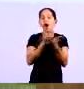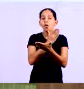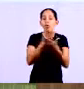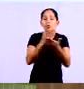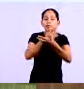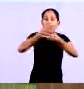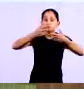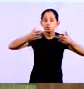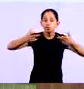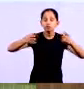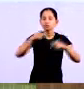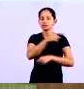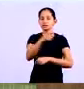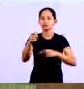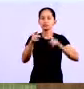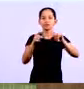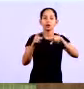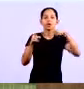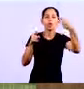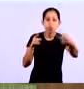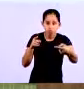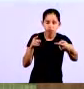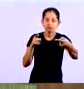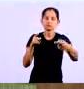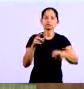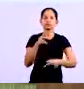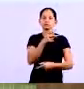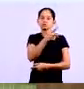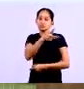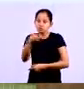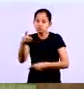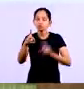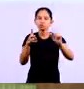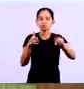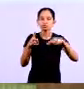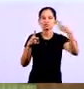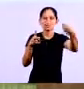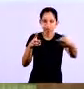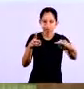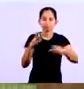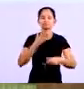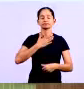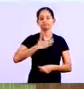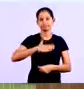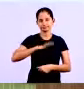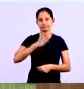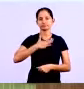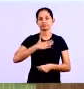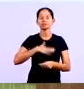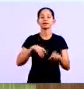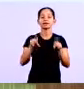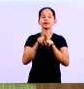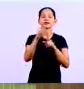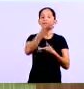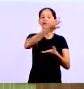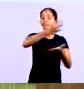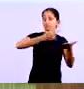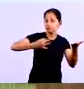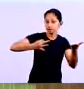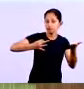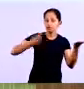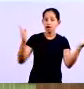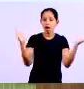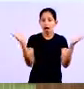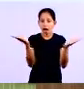vamos ver semana que vem e na outra semana. Então é uma atividade de longa duração mesmo. Essa semana, no início da atividade, tem um texto lá, fala assim, essa semana